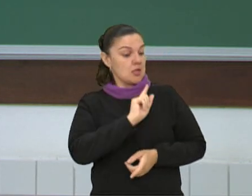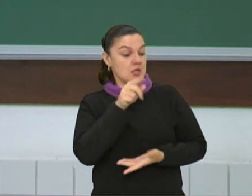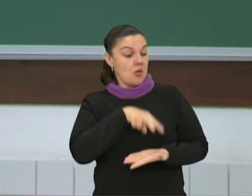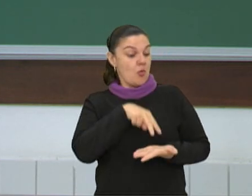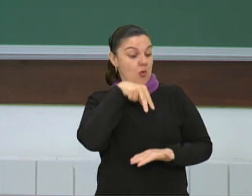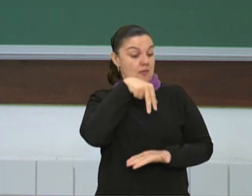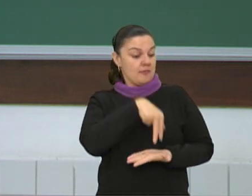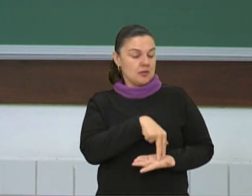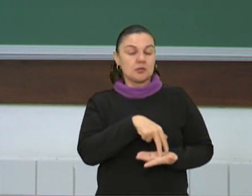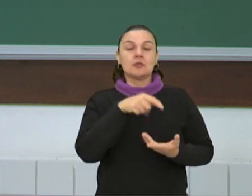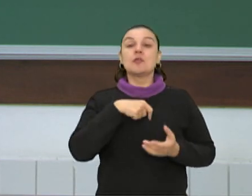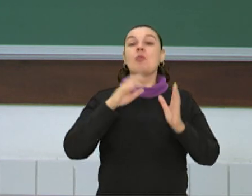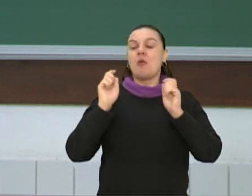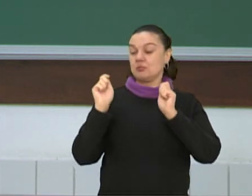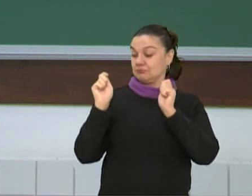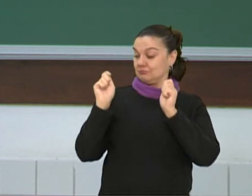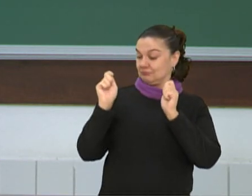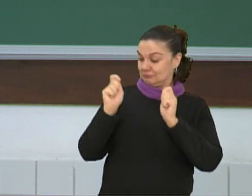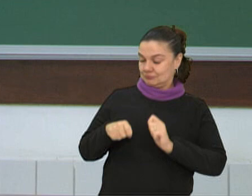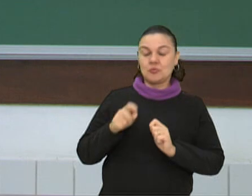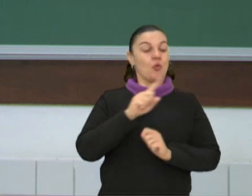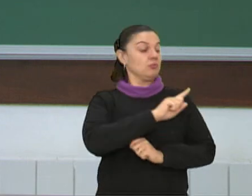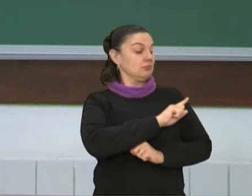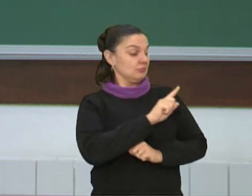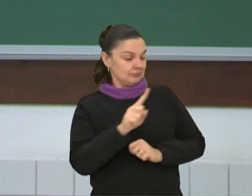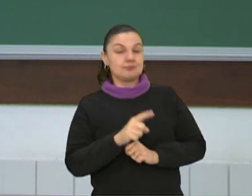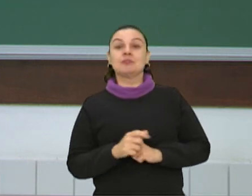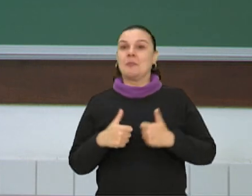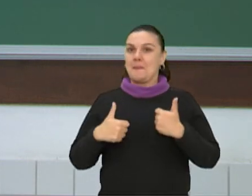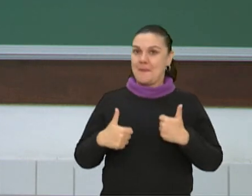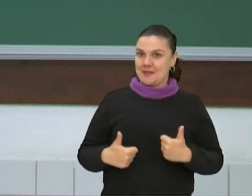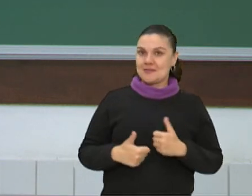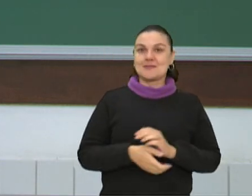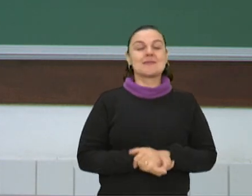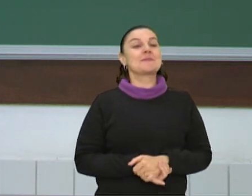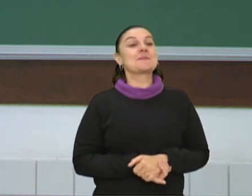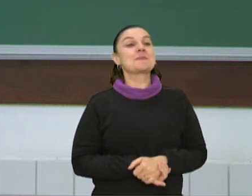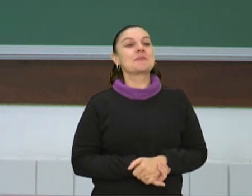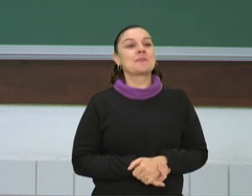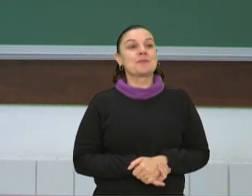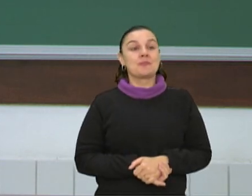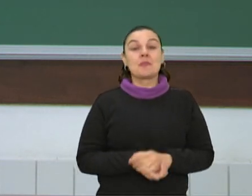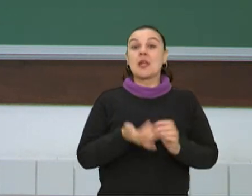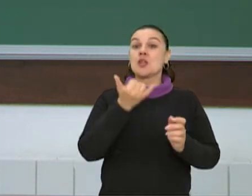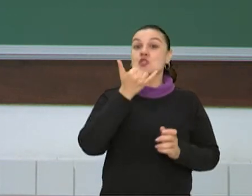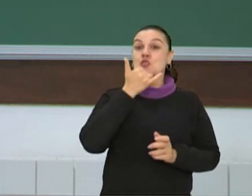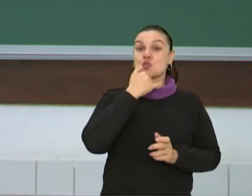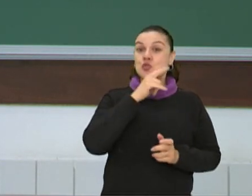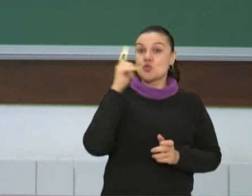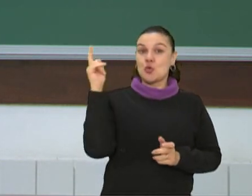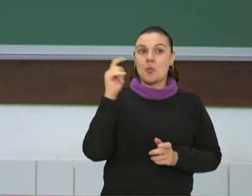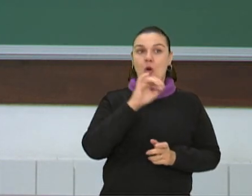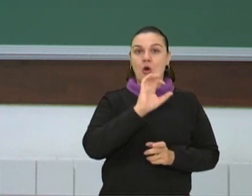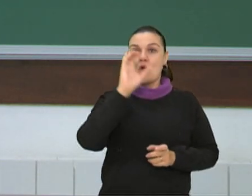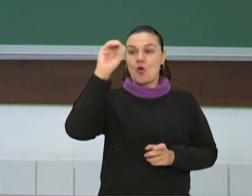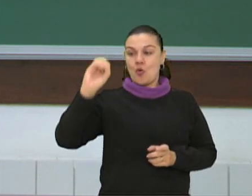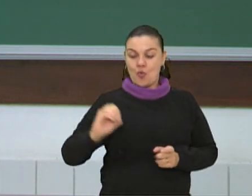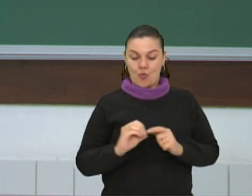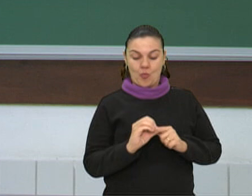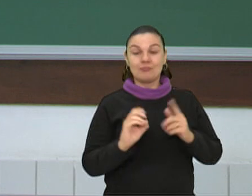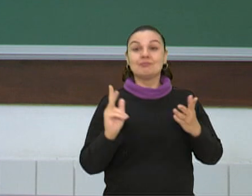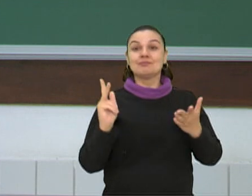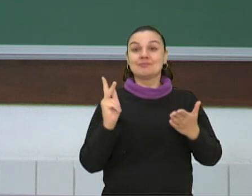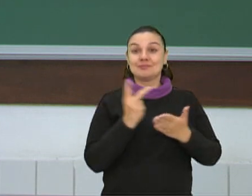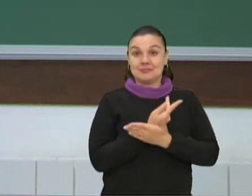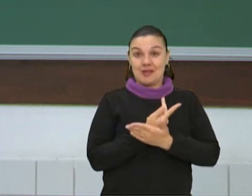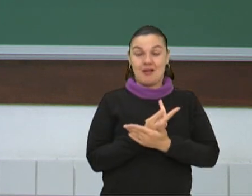ser tanto afirmativa quanto negativa. Aqui nesse slide, essa separação não está correta. O